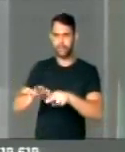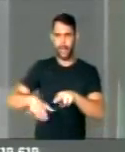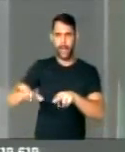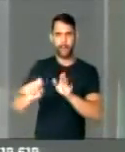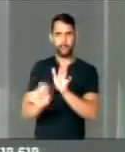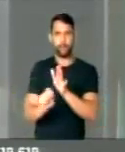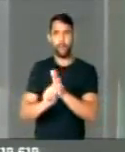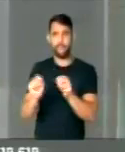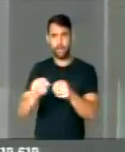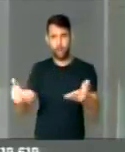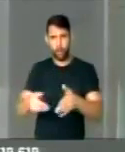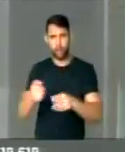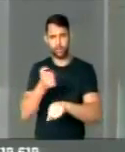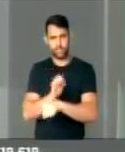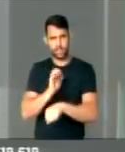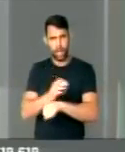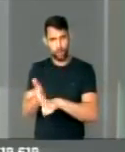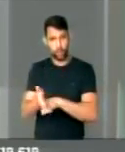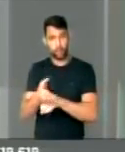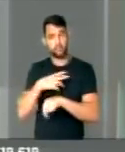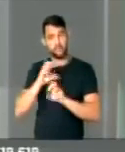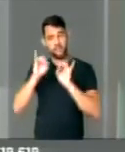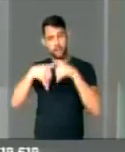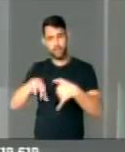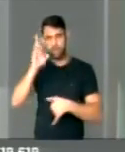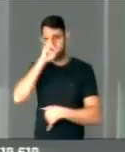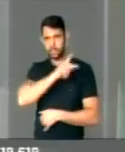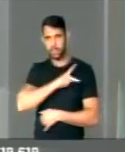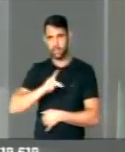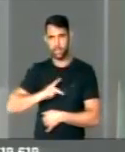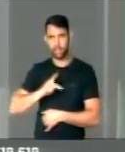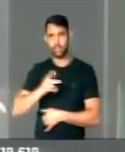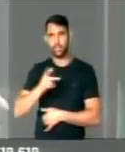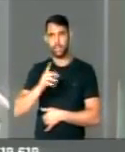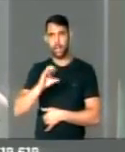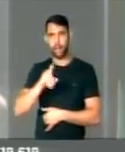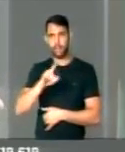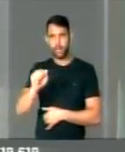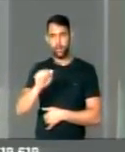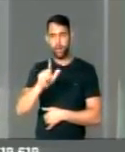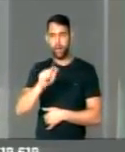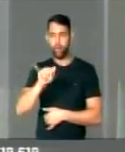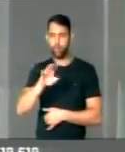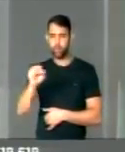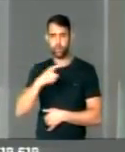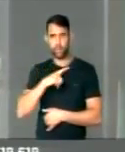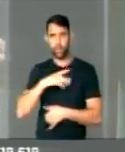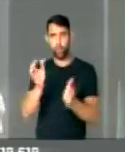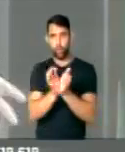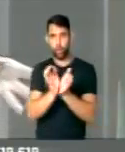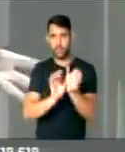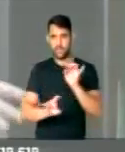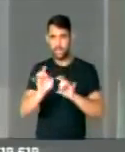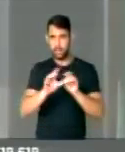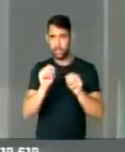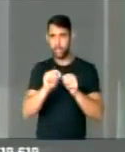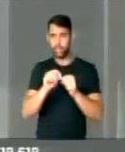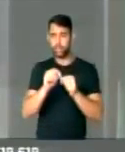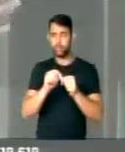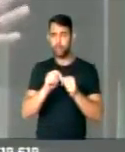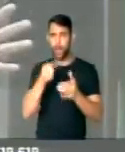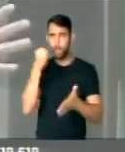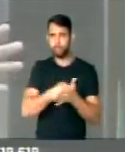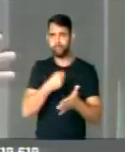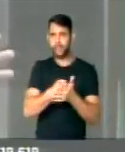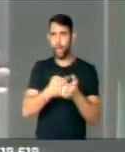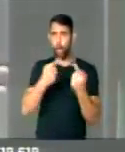ao tráfico como é feito agora. Finalmente, presidente capitão Augusto, há agora uma superintendência especializada no combate ao tráfico,